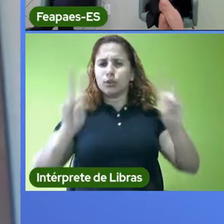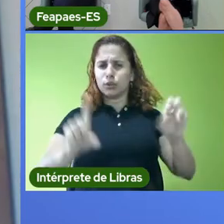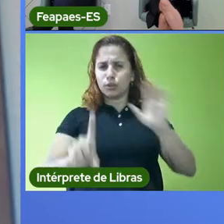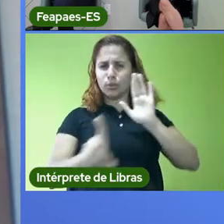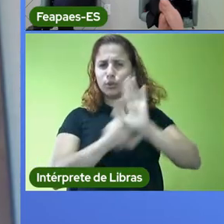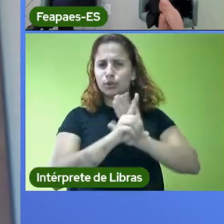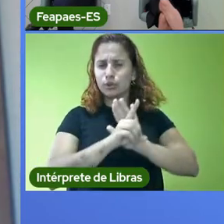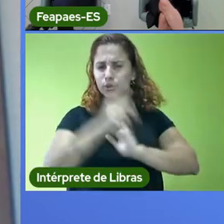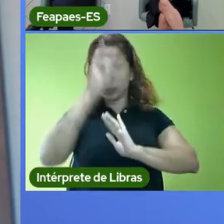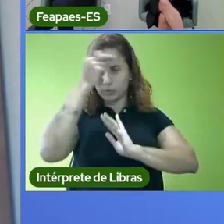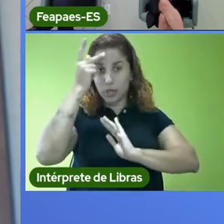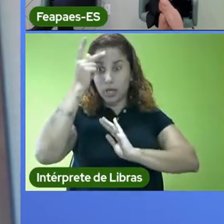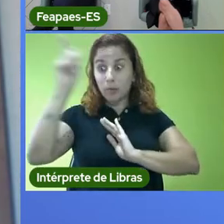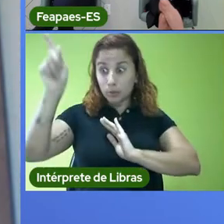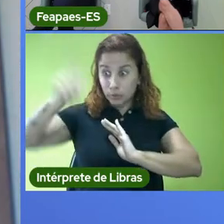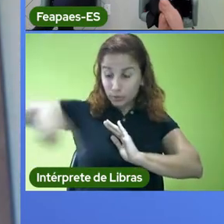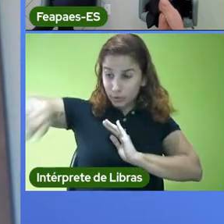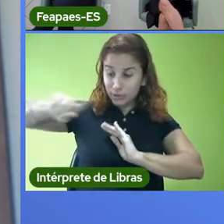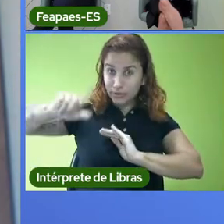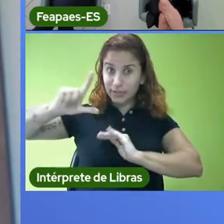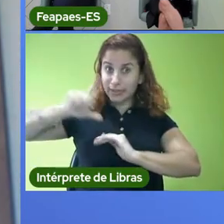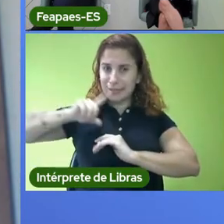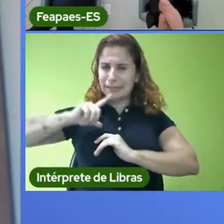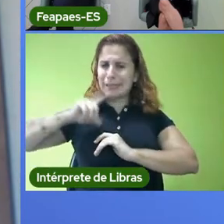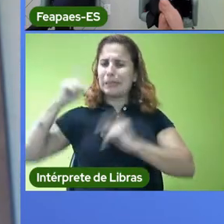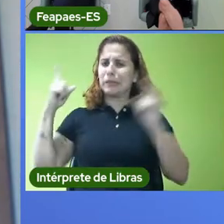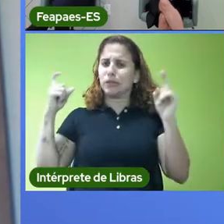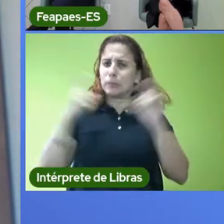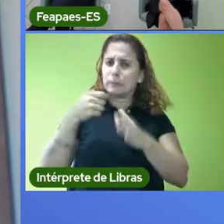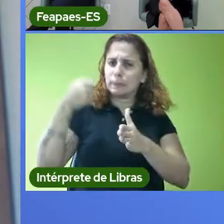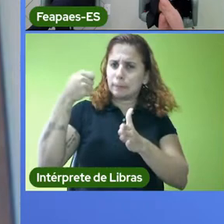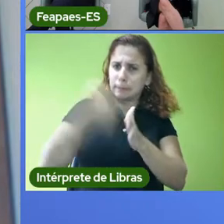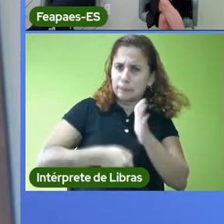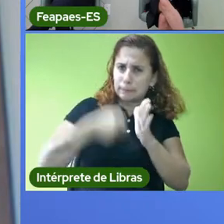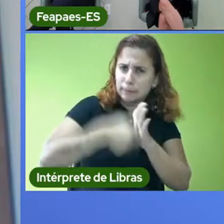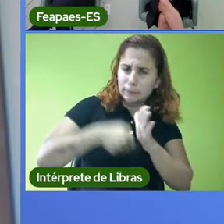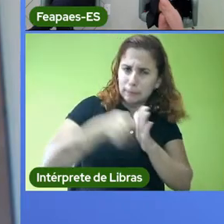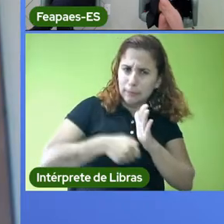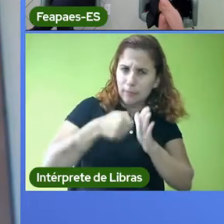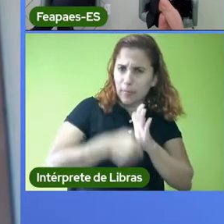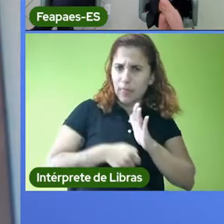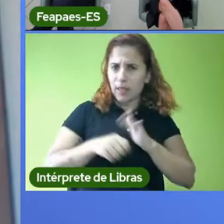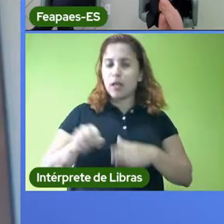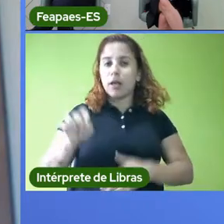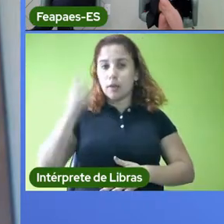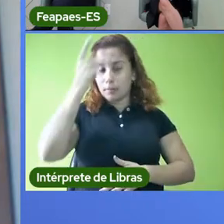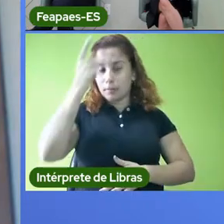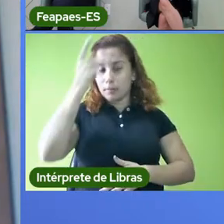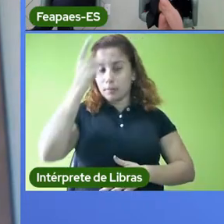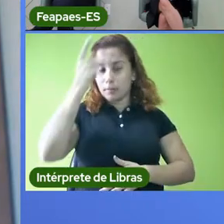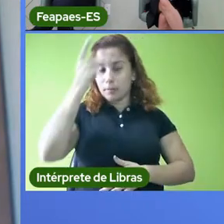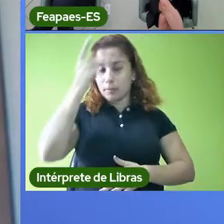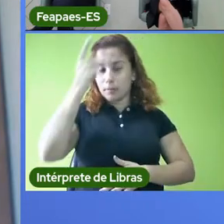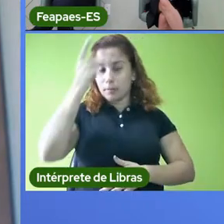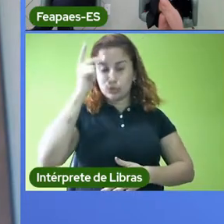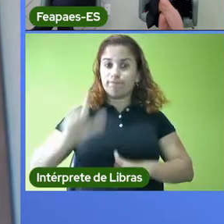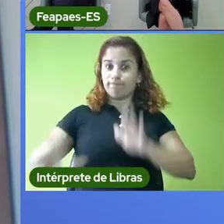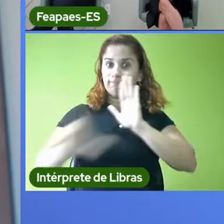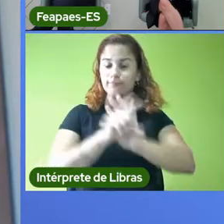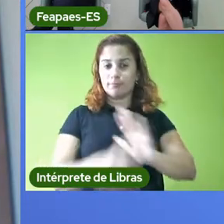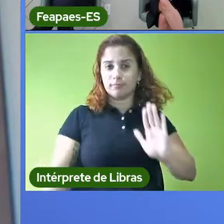têm dificuldades de acesso a leis, às políticas, para ter efetivo os seus direitos. Mas as pessoas com deficiência ainda